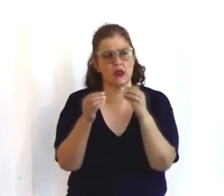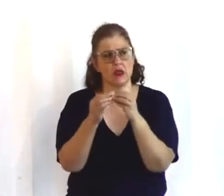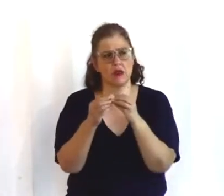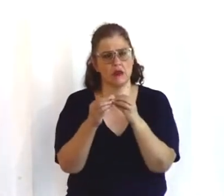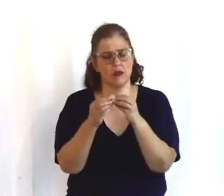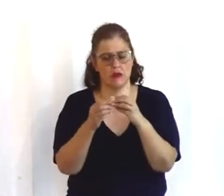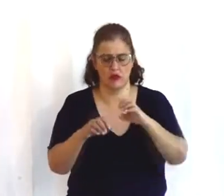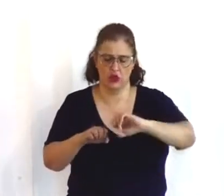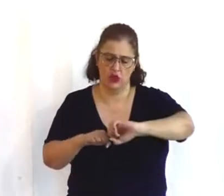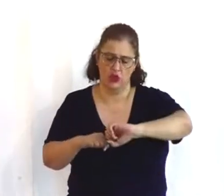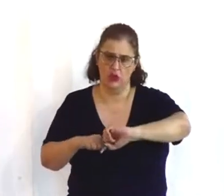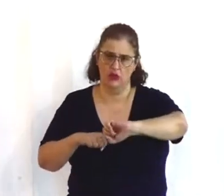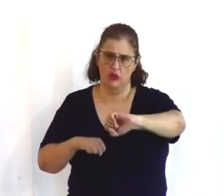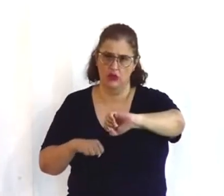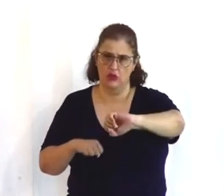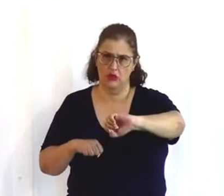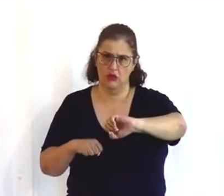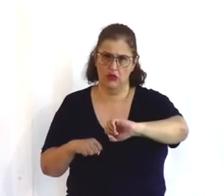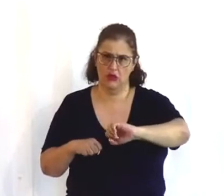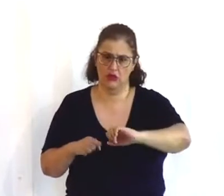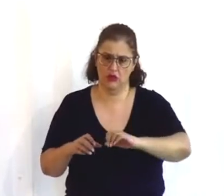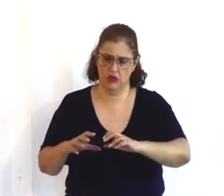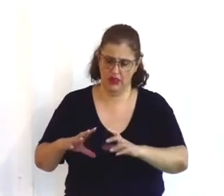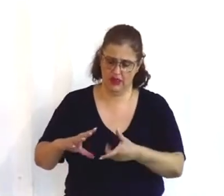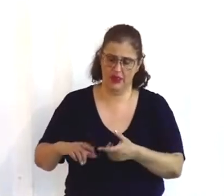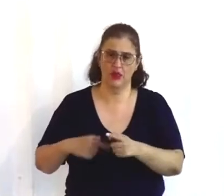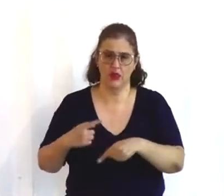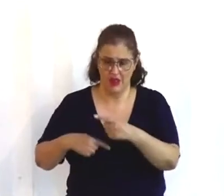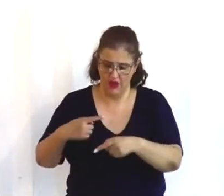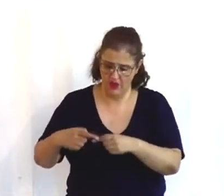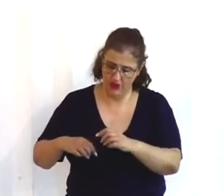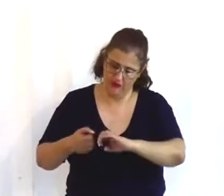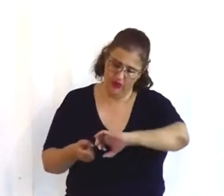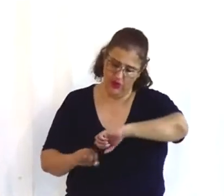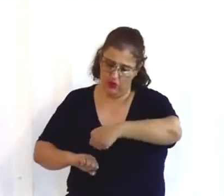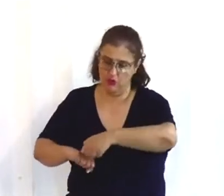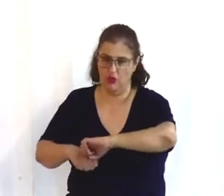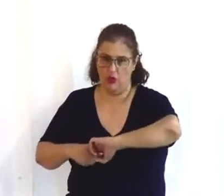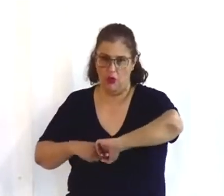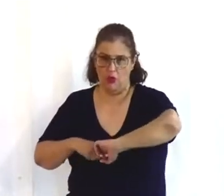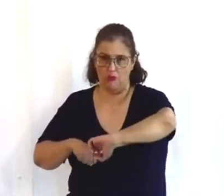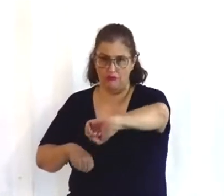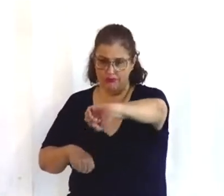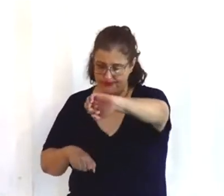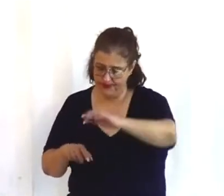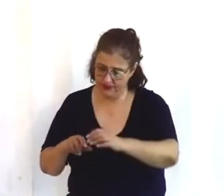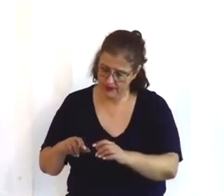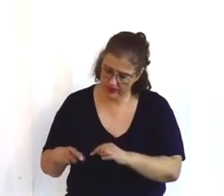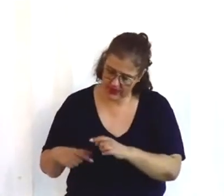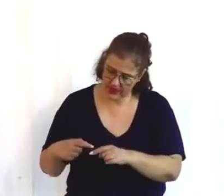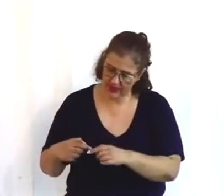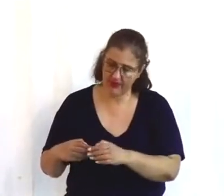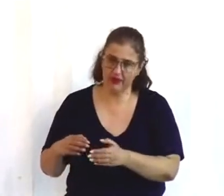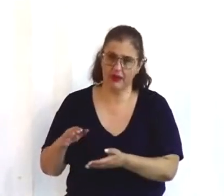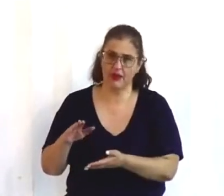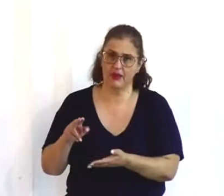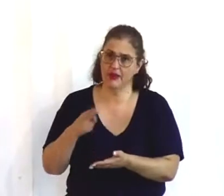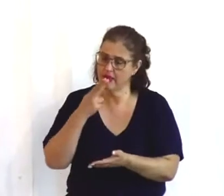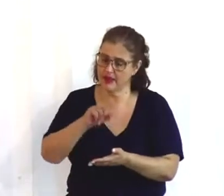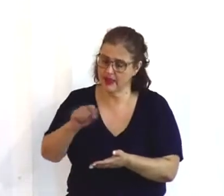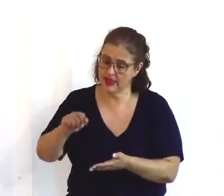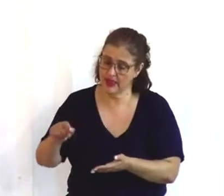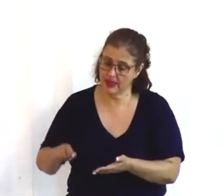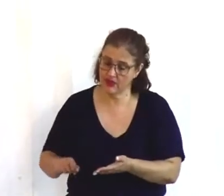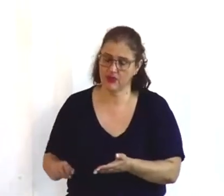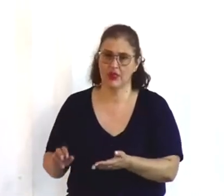para o livro que está fechado por dentro e por fora. Então a cena nos mostra que quando João recebe, através daquela